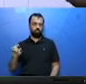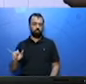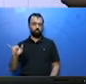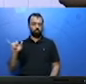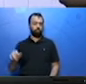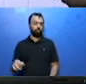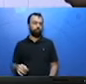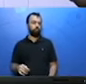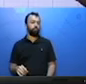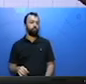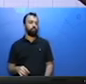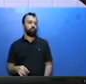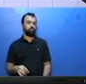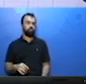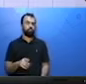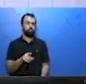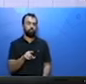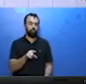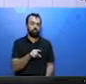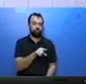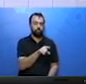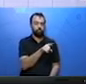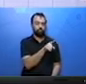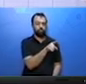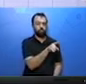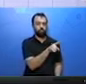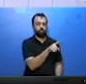5, desço até o menos 4.